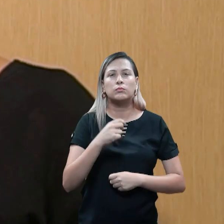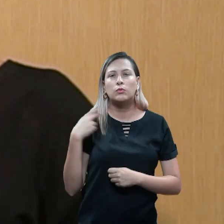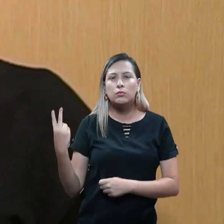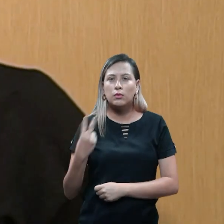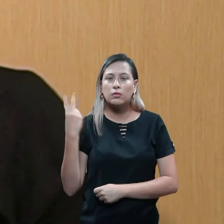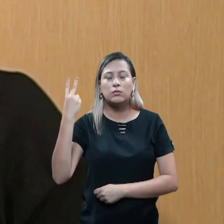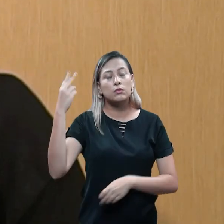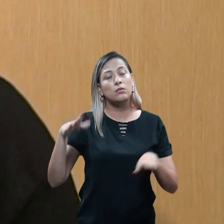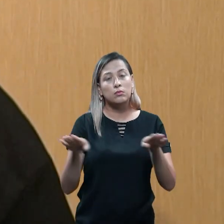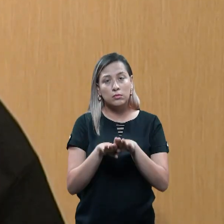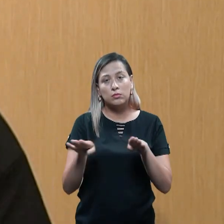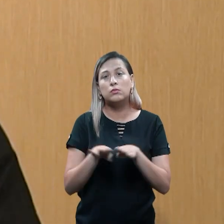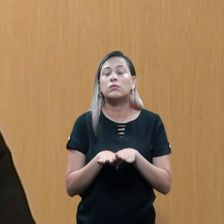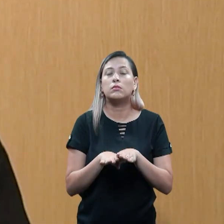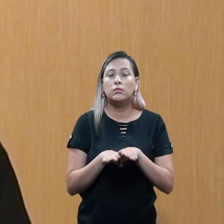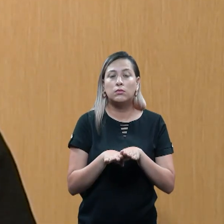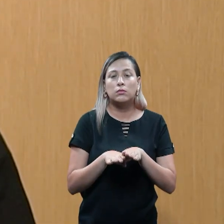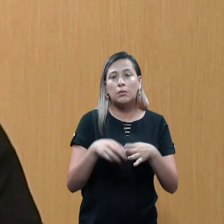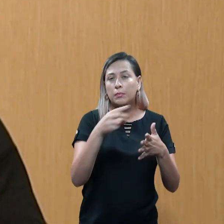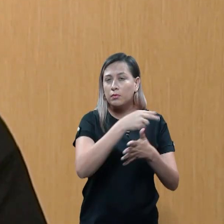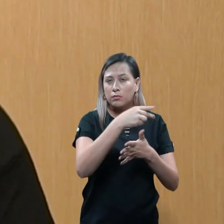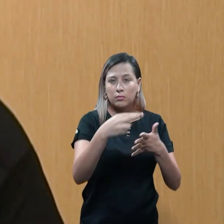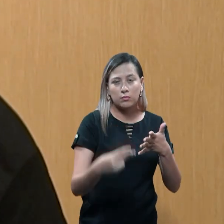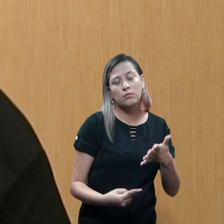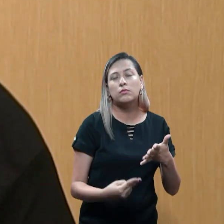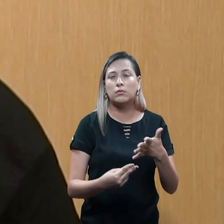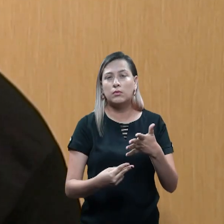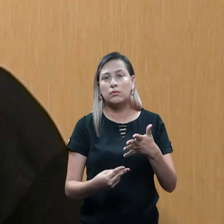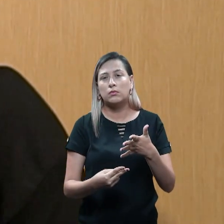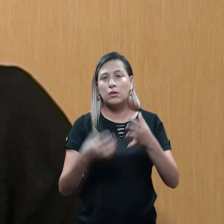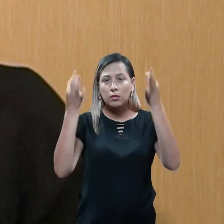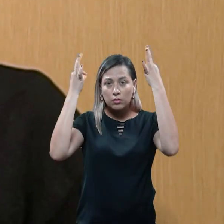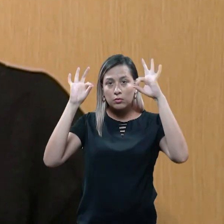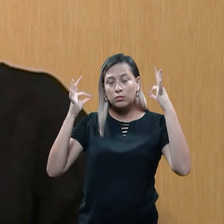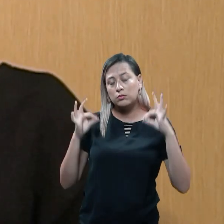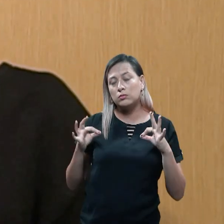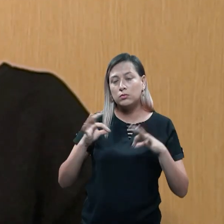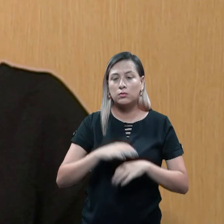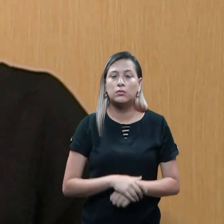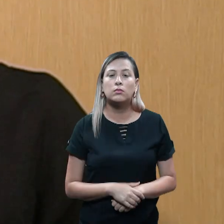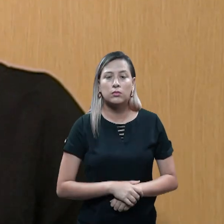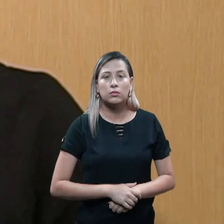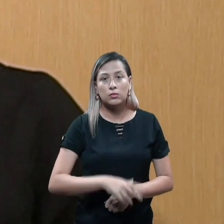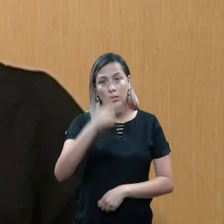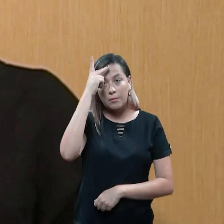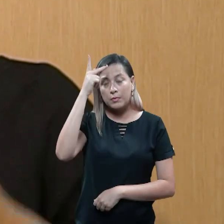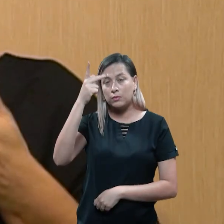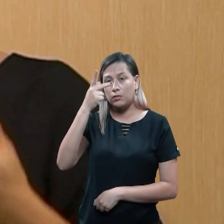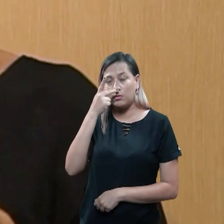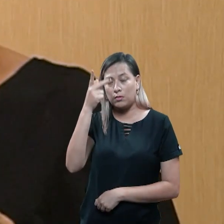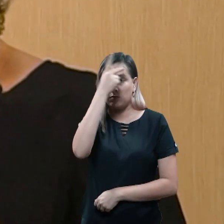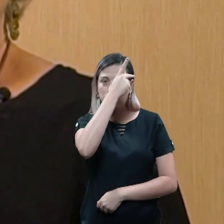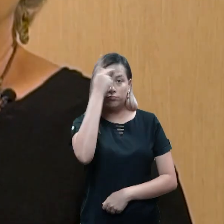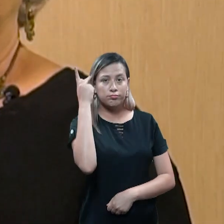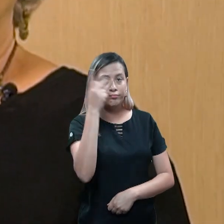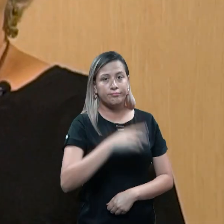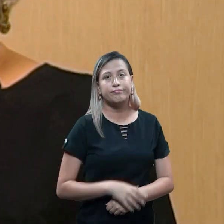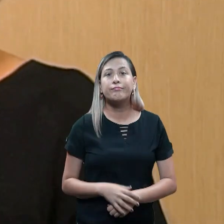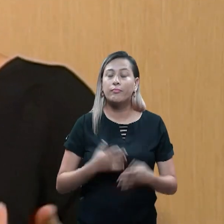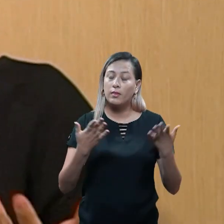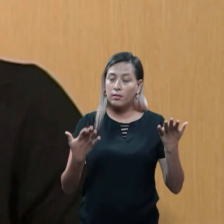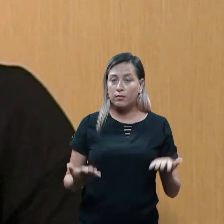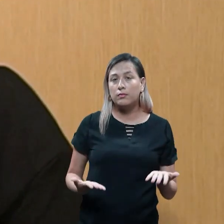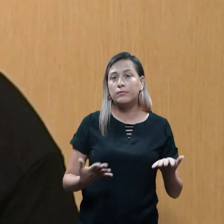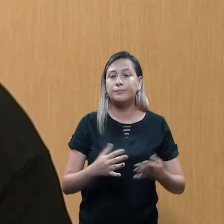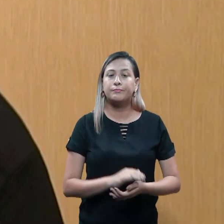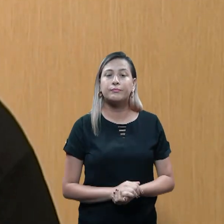outros recursos estéticos, levando em conta o estilo e respeitando a personalidade de cada pessoa. Esse conhecimento